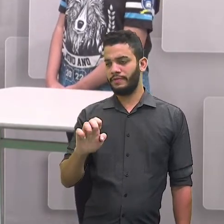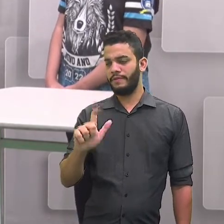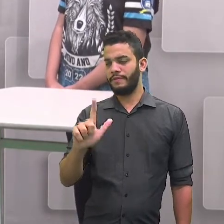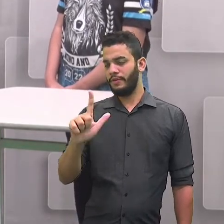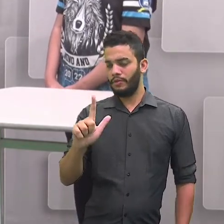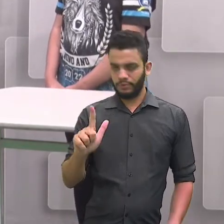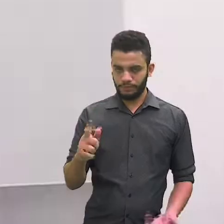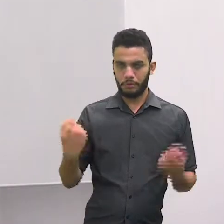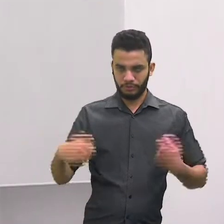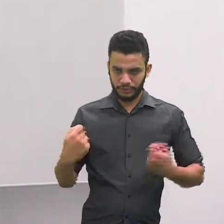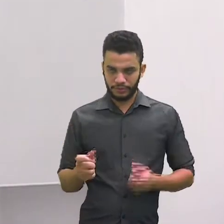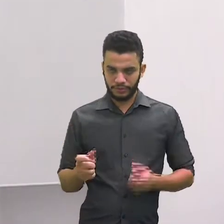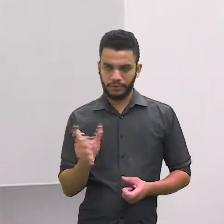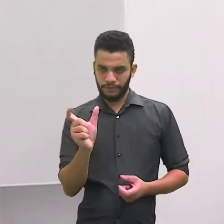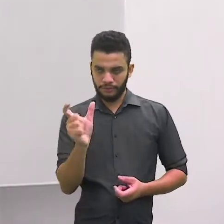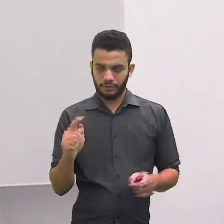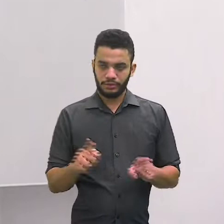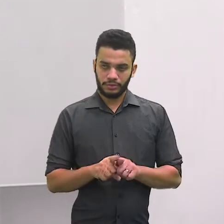Ininteligível.